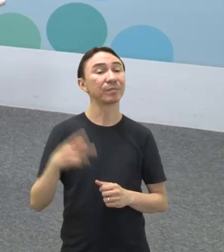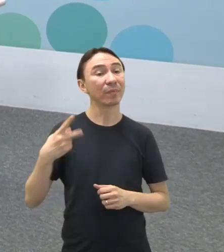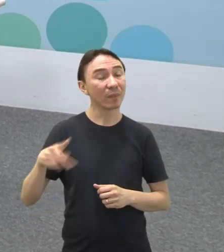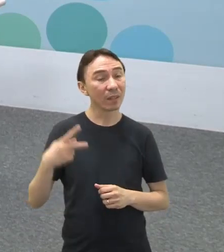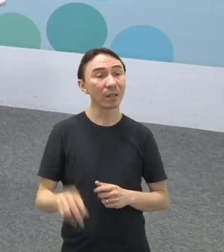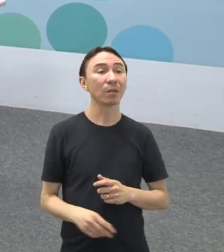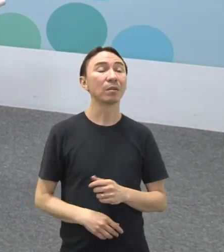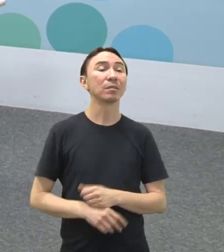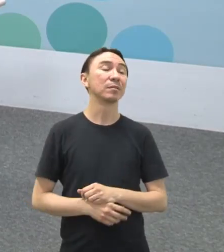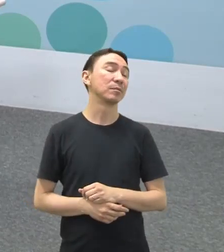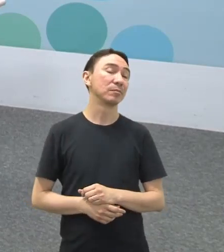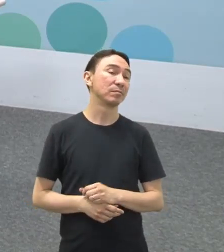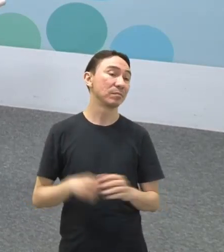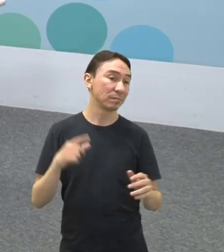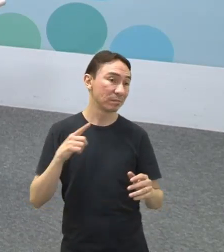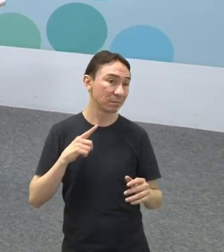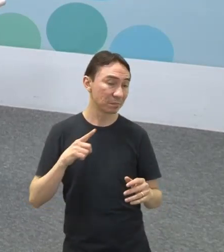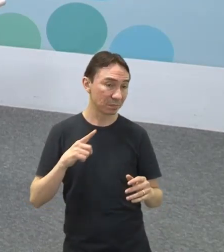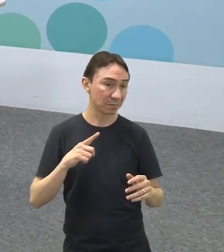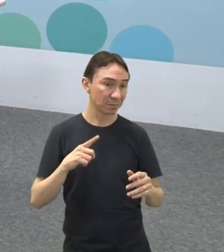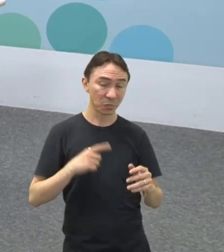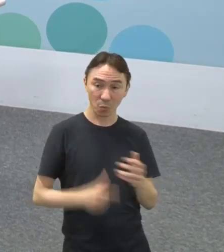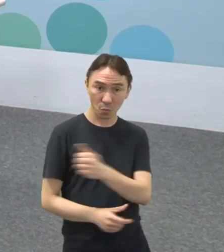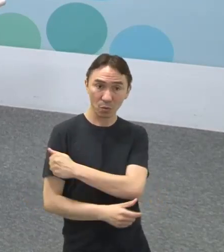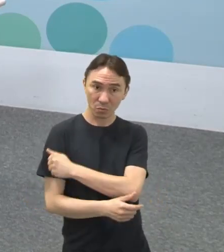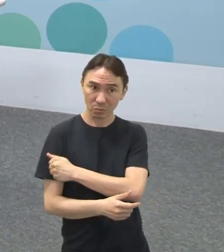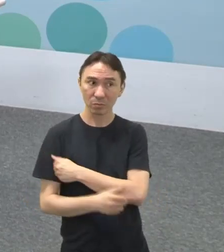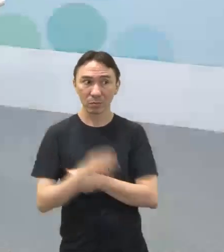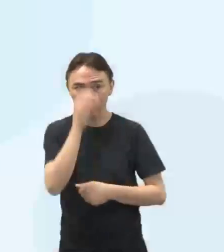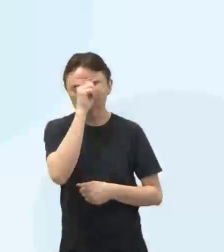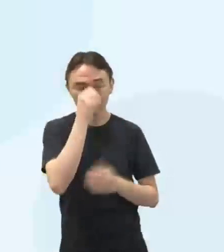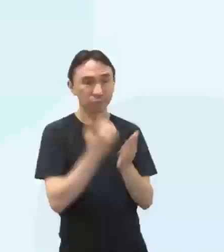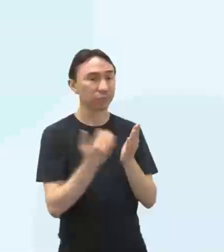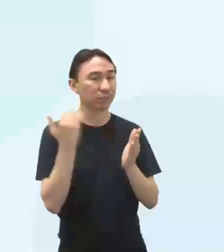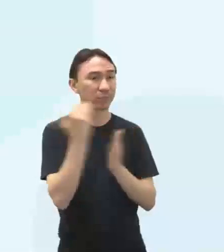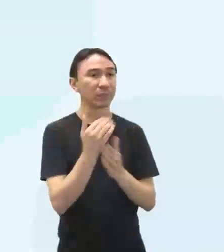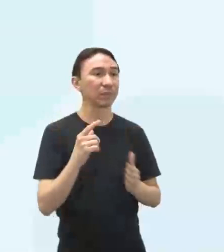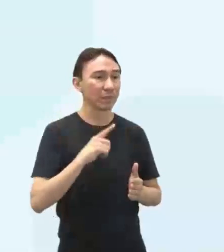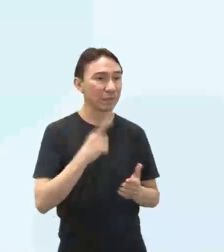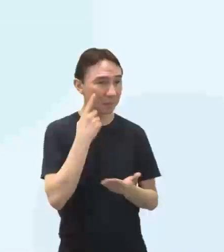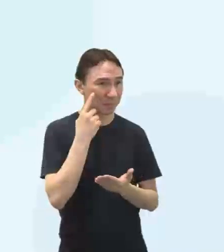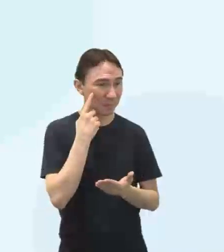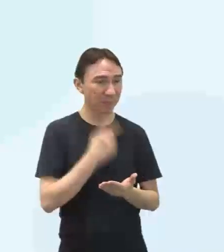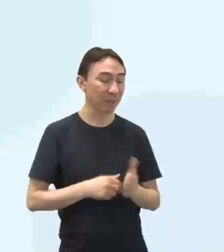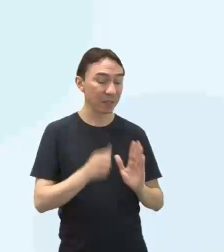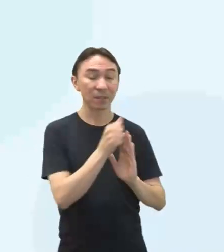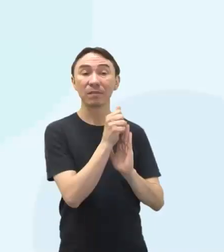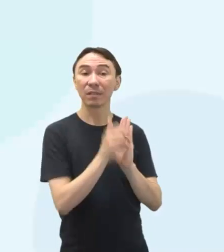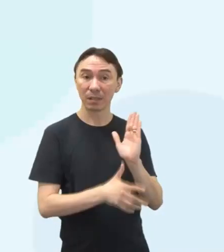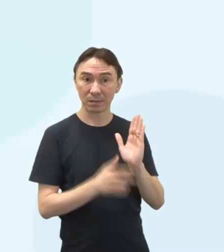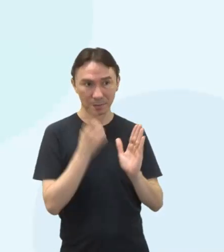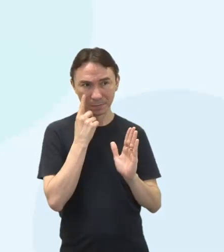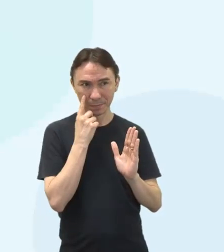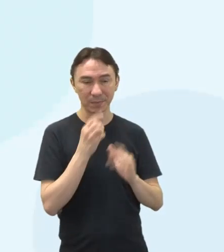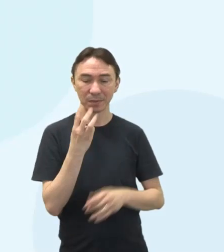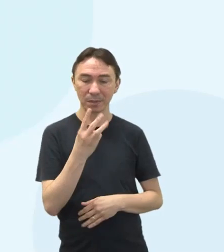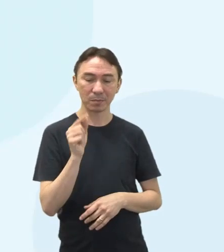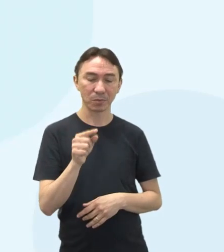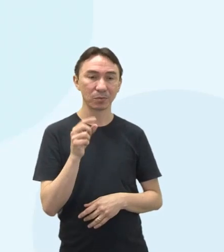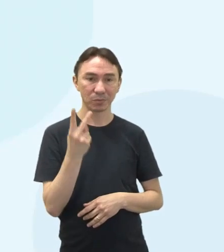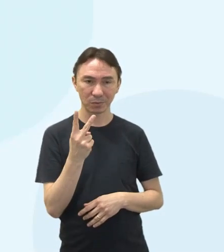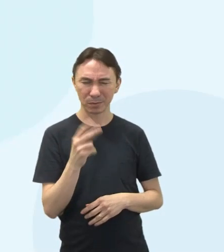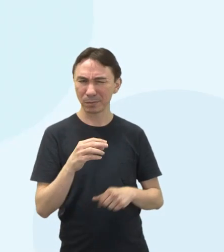letramento né um texto né atividade de 3.2 que está na tela aí né é que